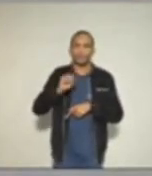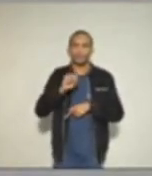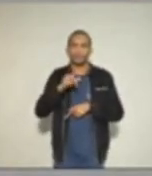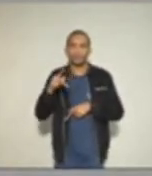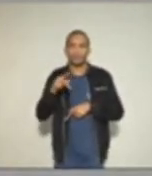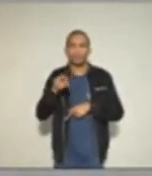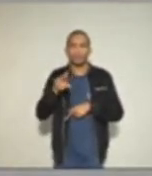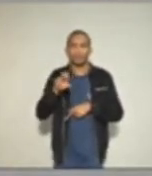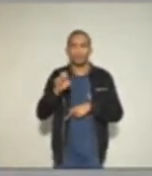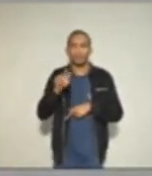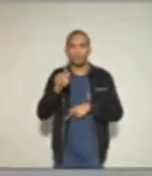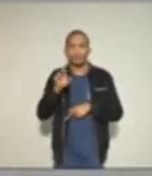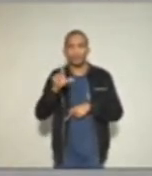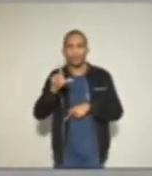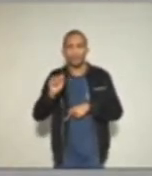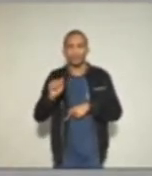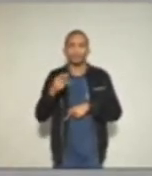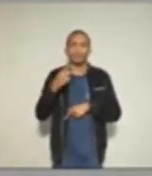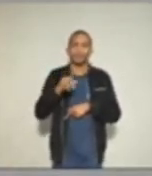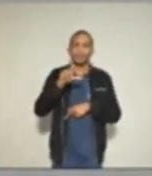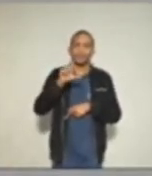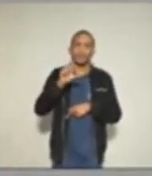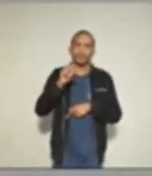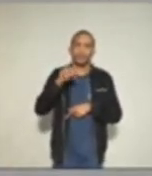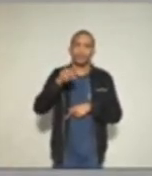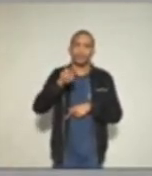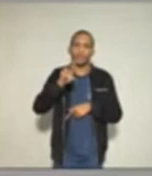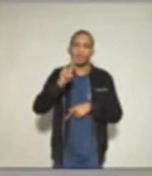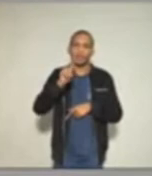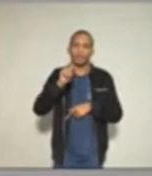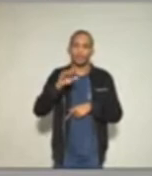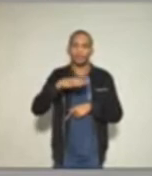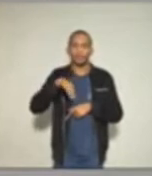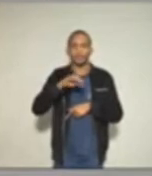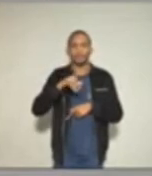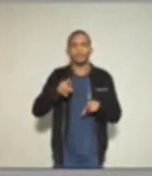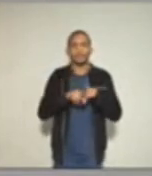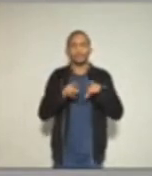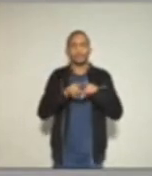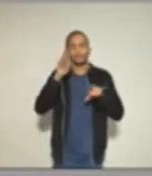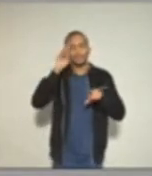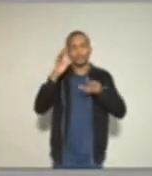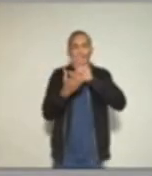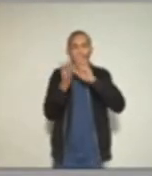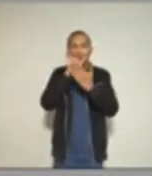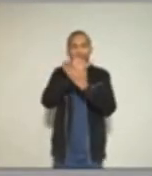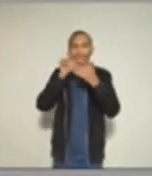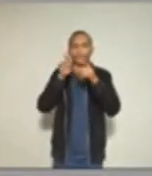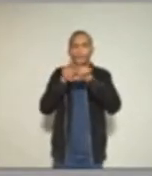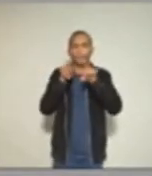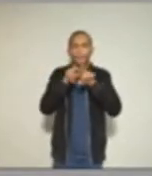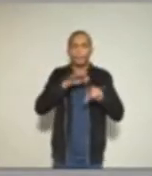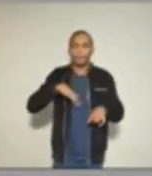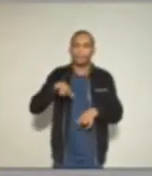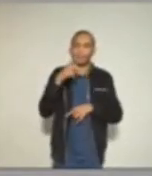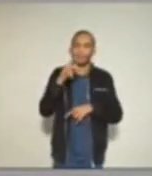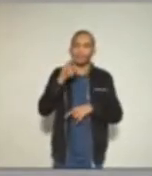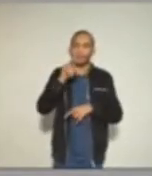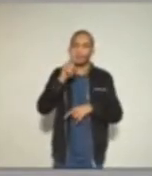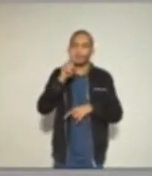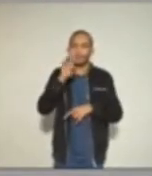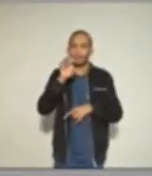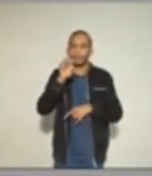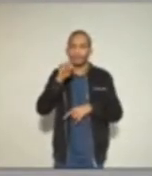Regula, senhor Leonardo Dutra, líder de consultoria na área de mudanças climáticas, também o senhor Rubens